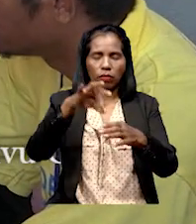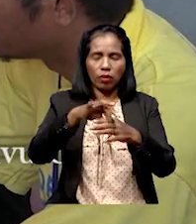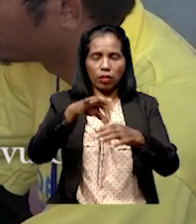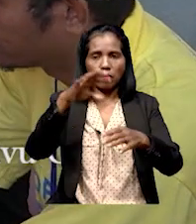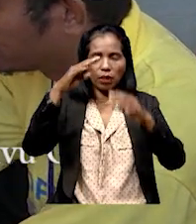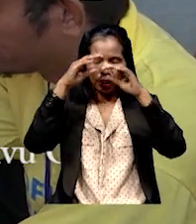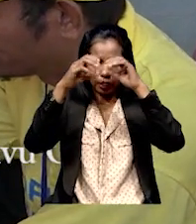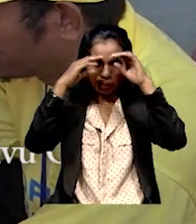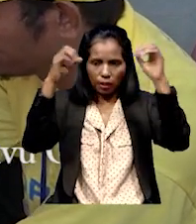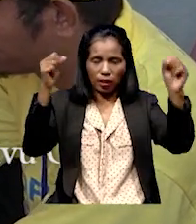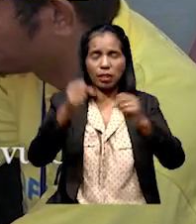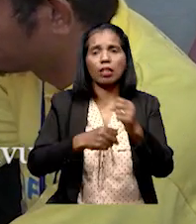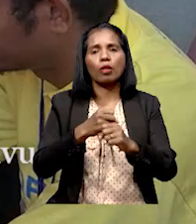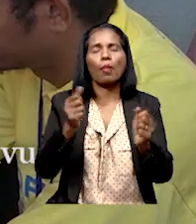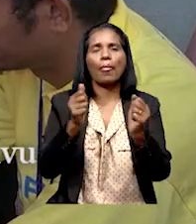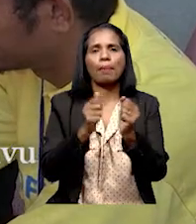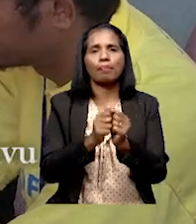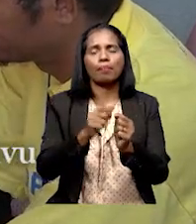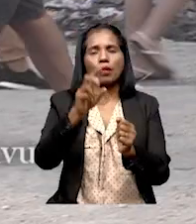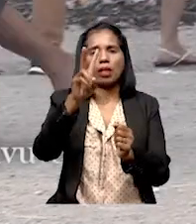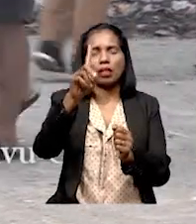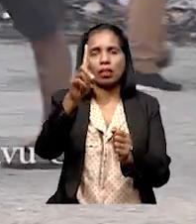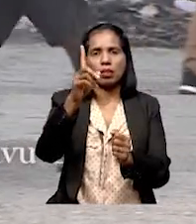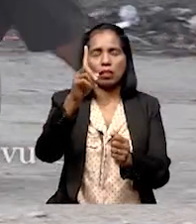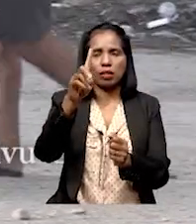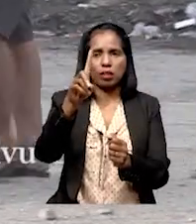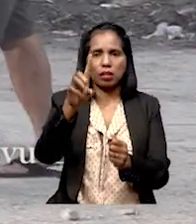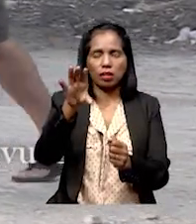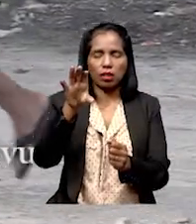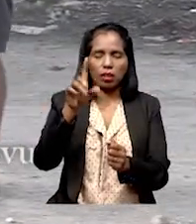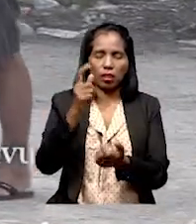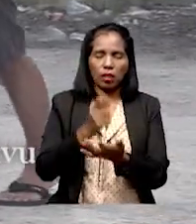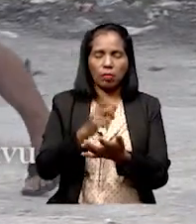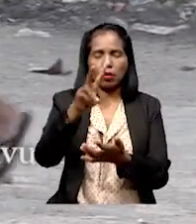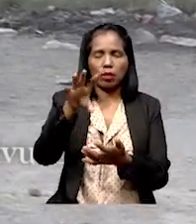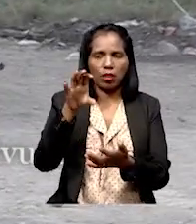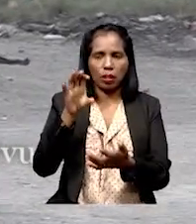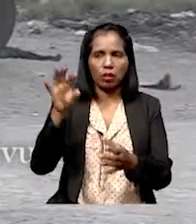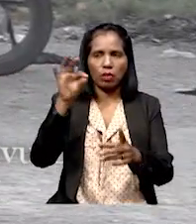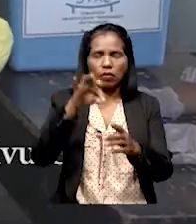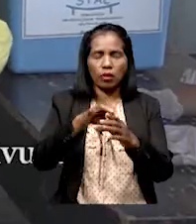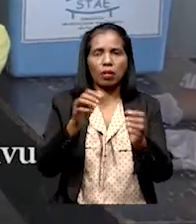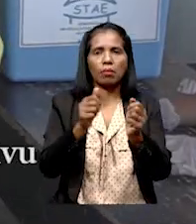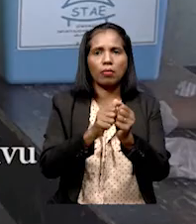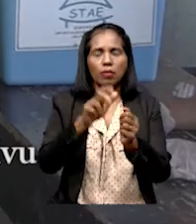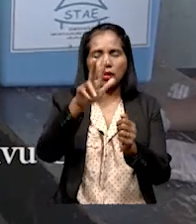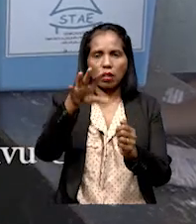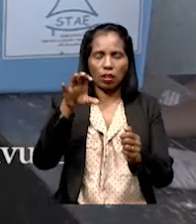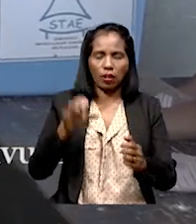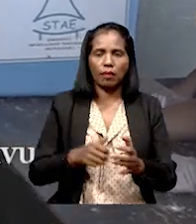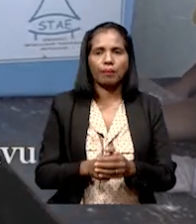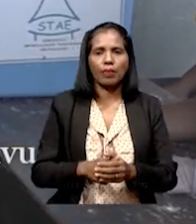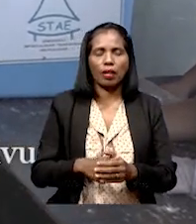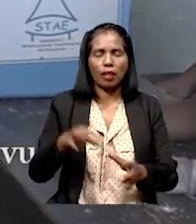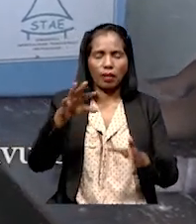tinane hamutu rihun ida atus rua no estação voto Hamutuk atus tolu. Centro votação ba eleição